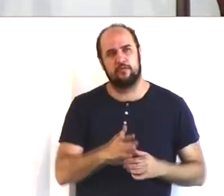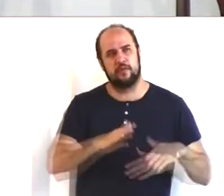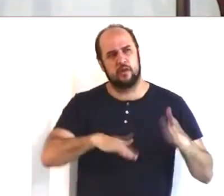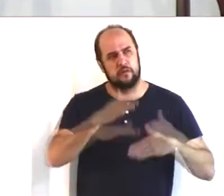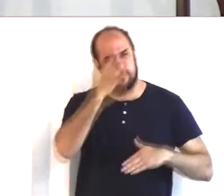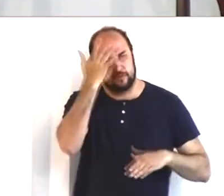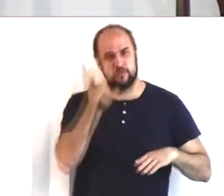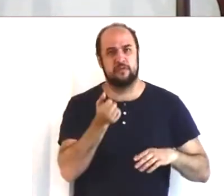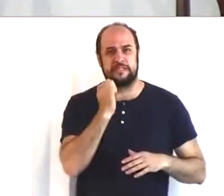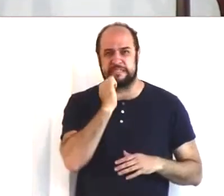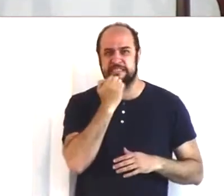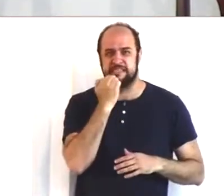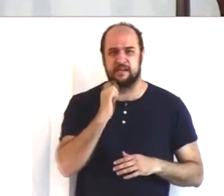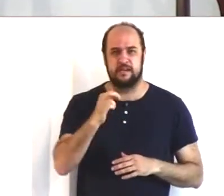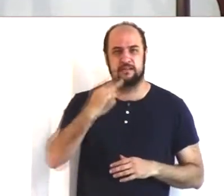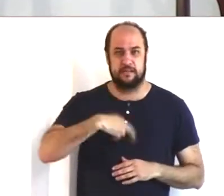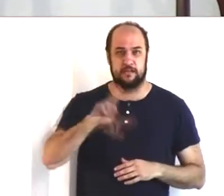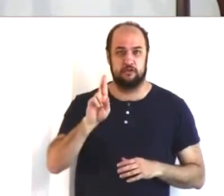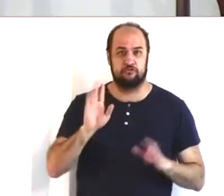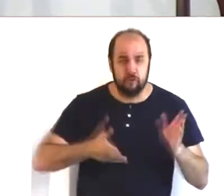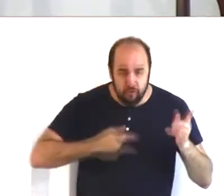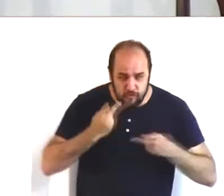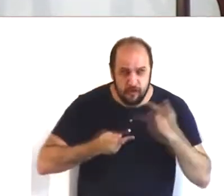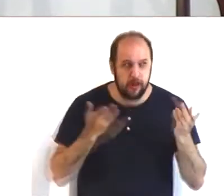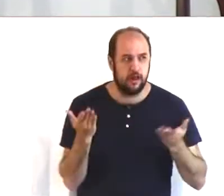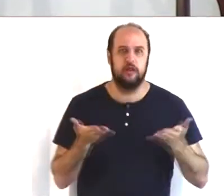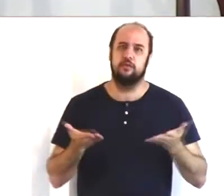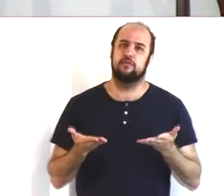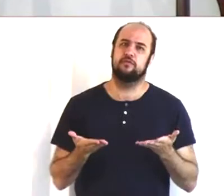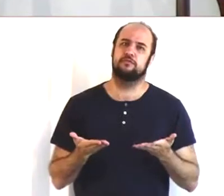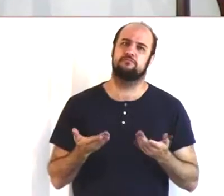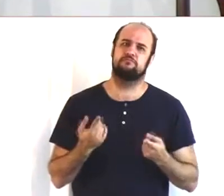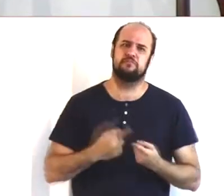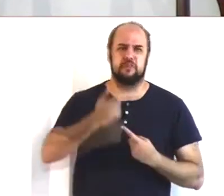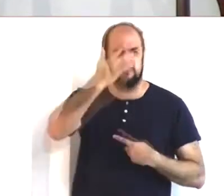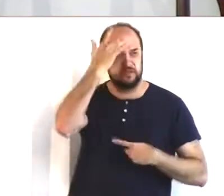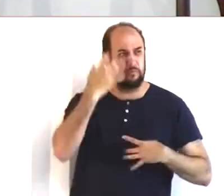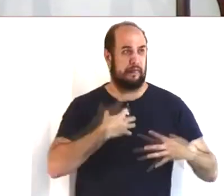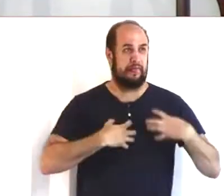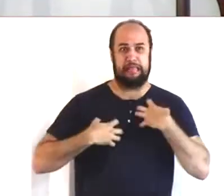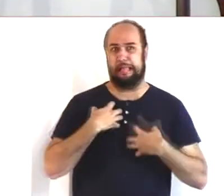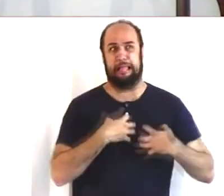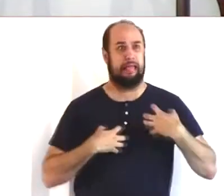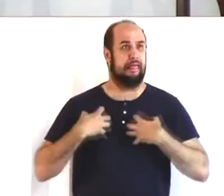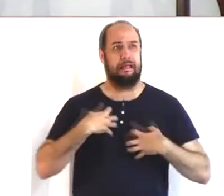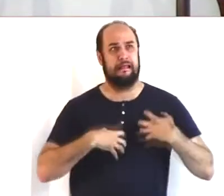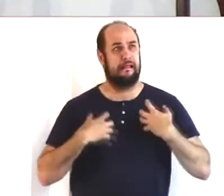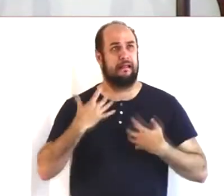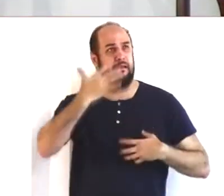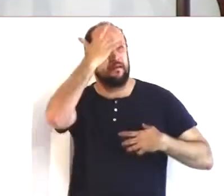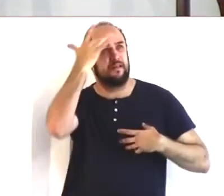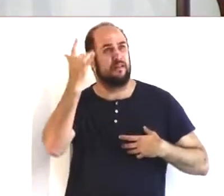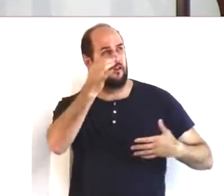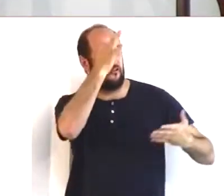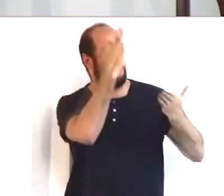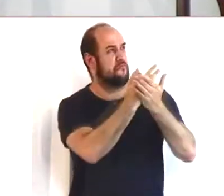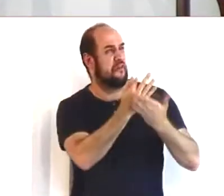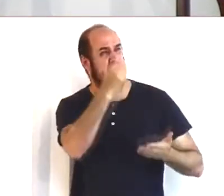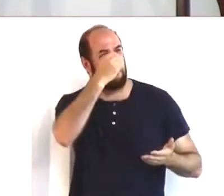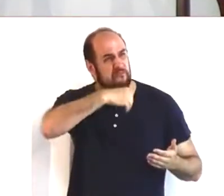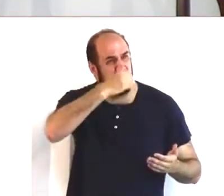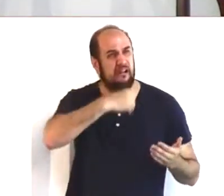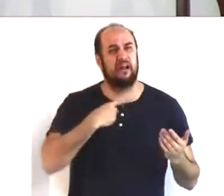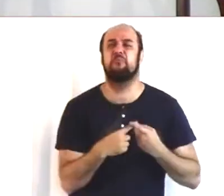alguns cientistas da religião que têm tratado isso nesses dias. Por que é que tem tanta gente desesperada? Por que é que tem tanta gente dizendo que a sua fé está